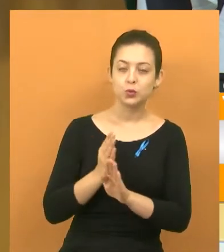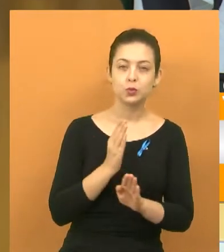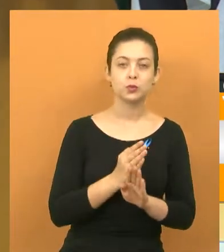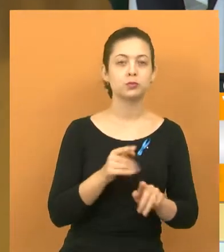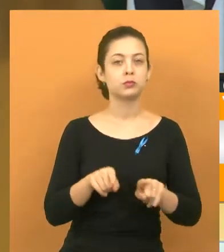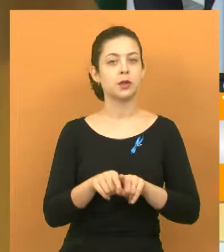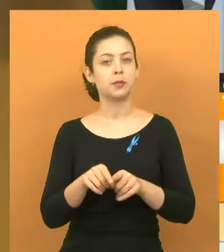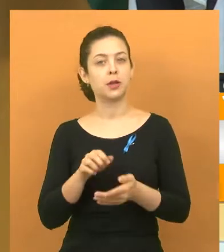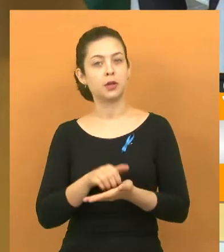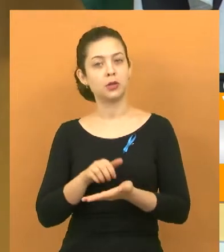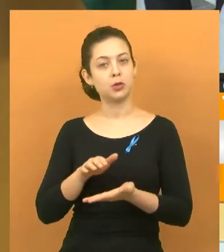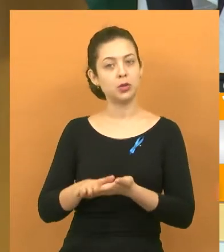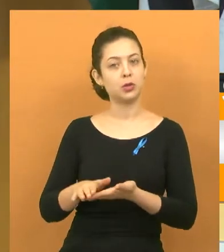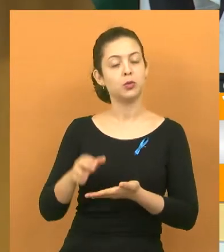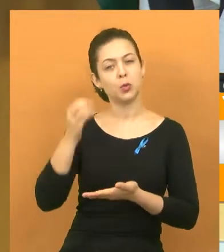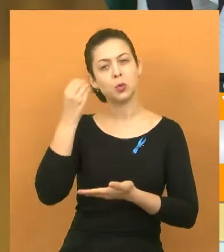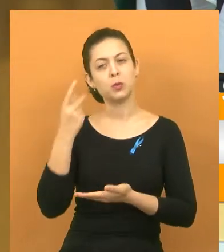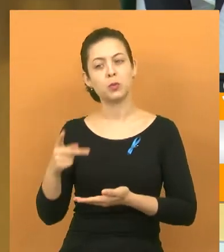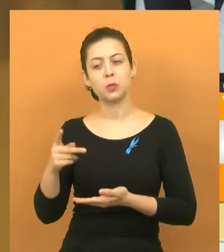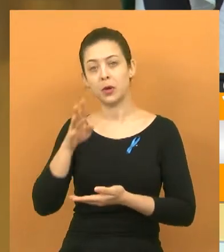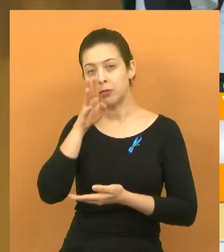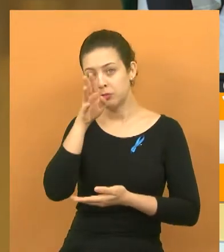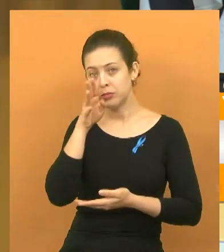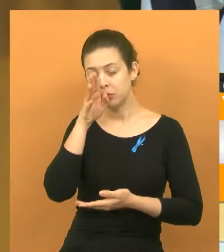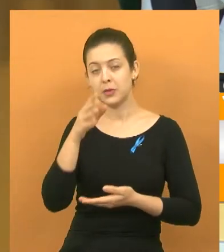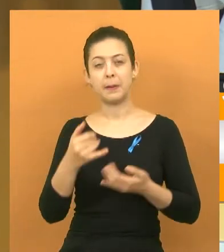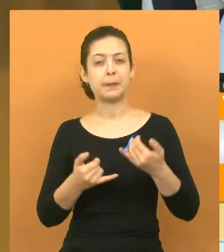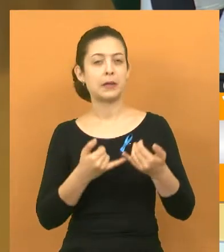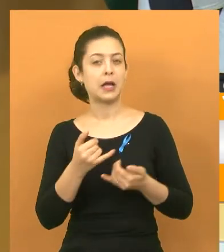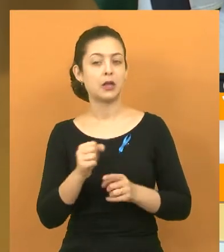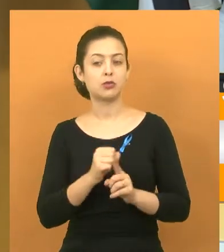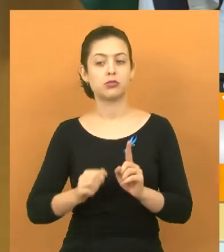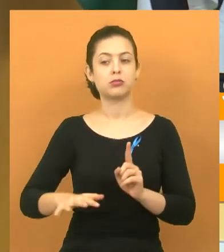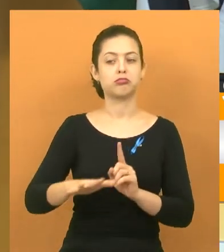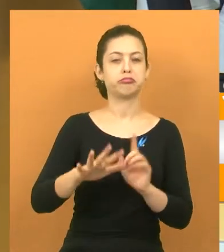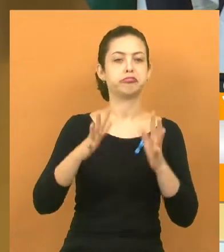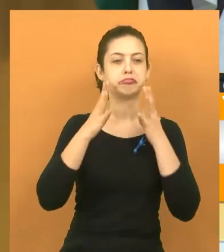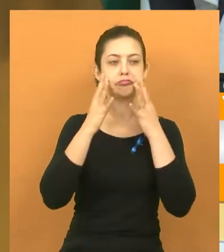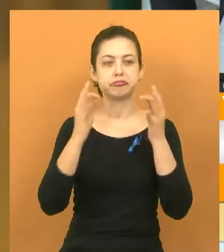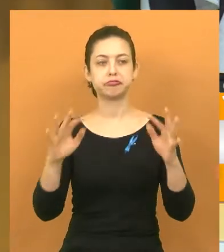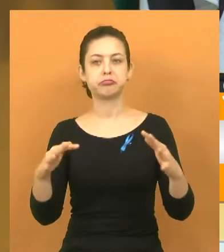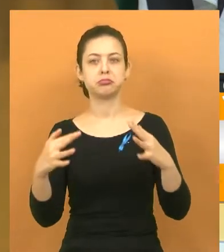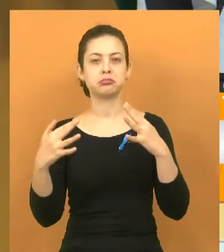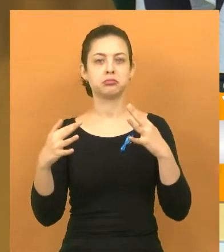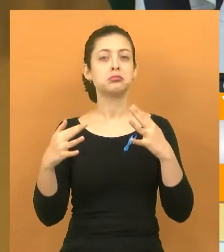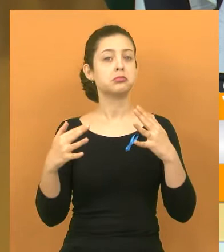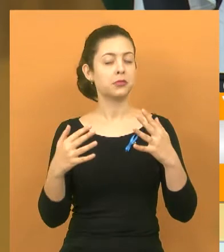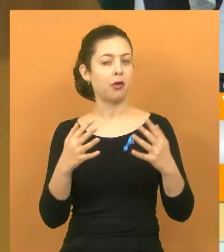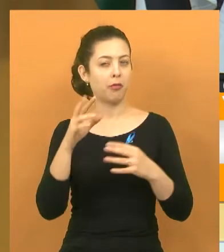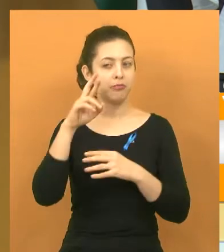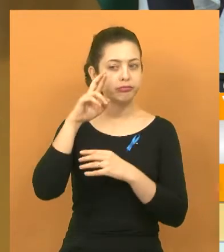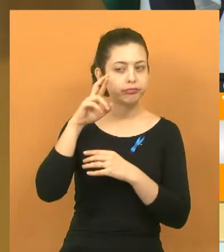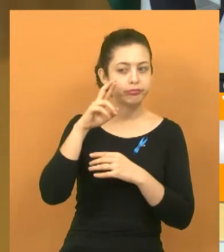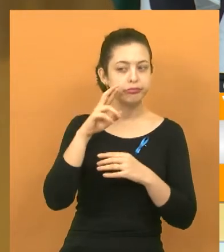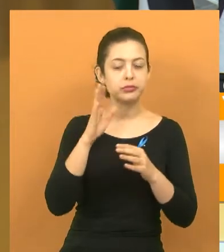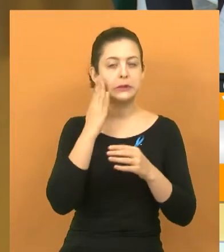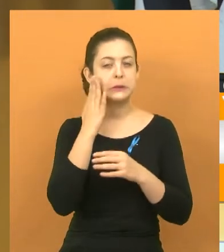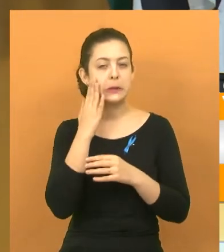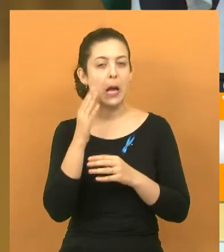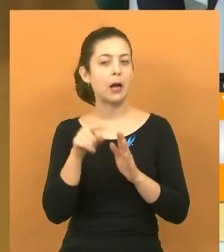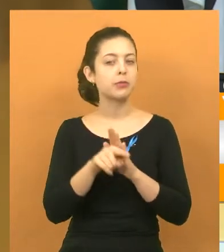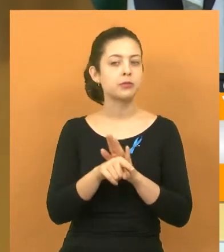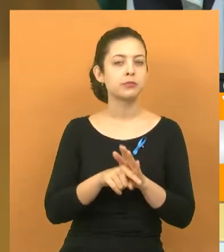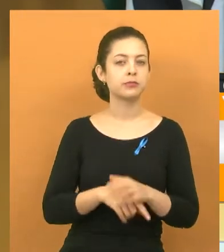punição. Porque nós não podemos brincar mais com essas coisas, porque a sociedade, como diz o Fernando, está de olho.